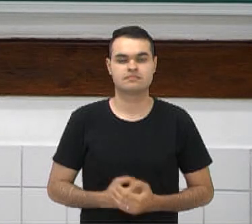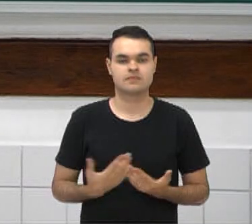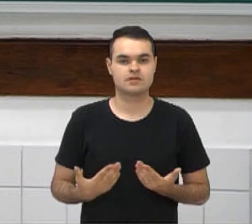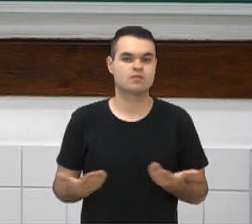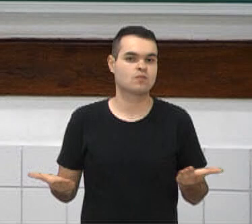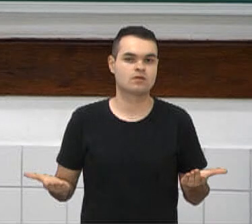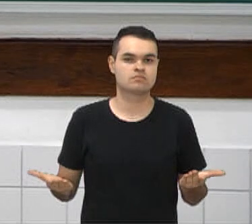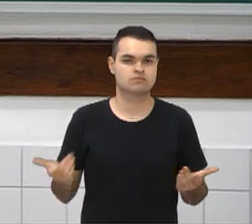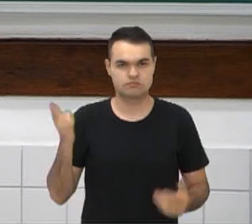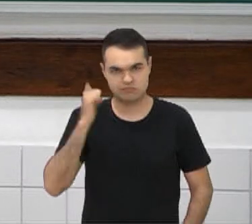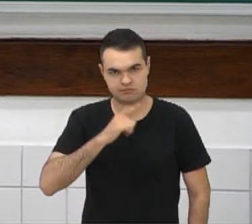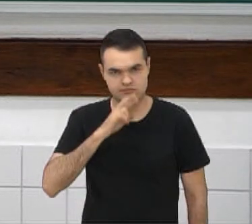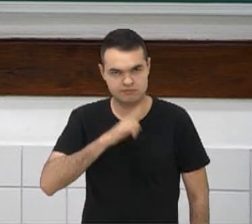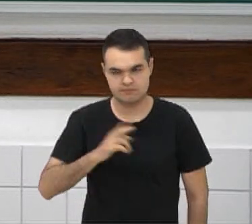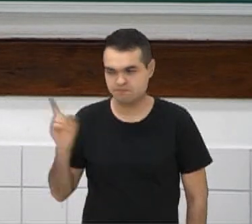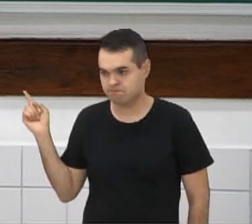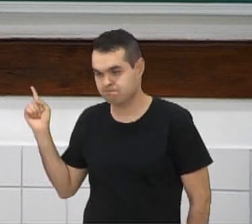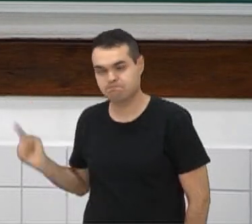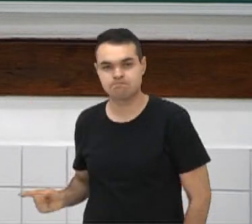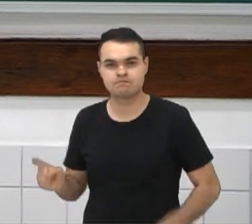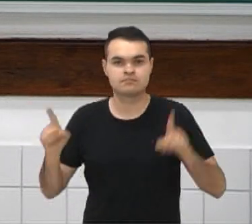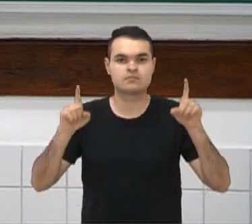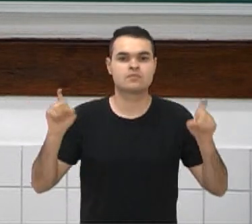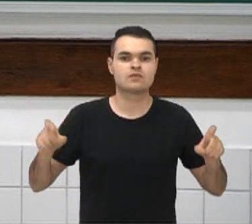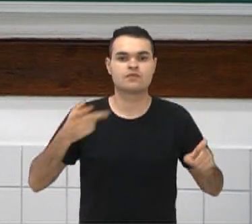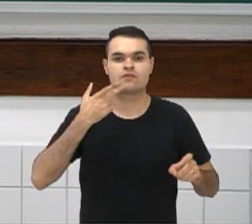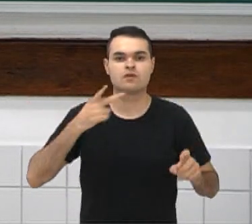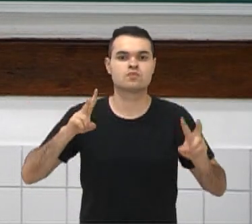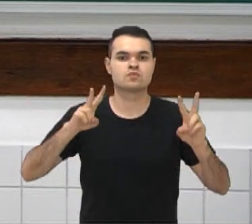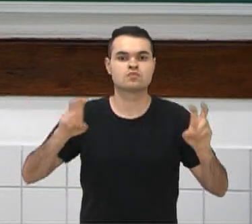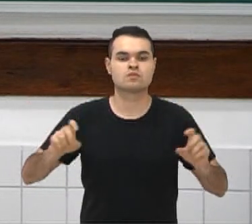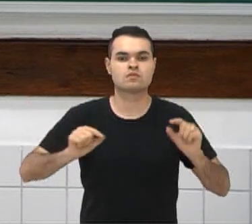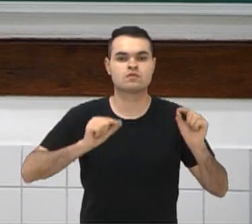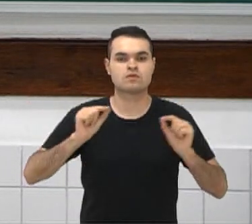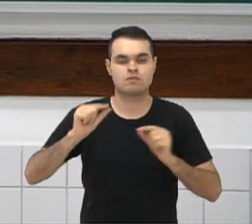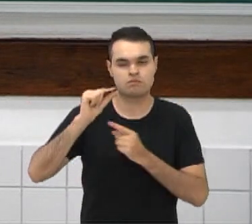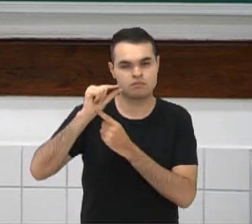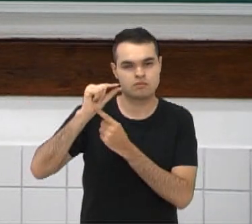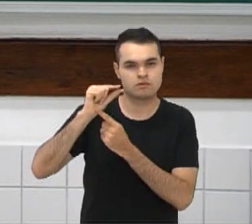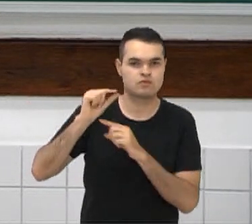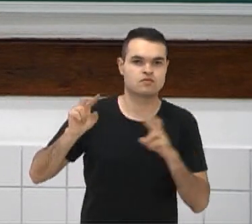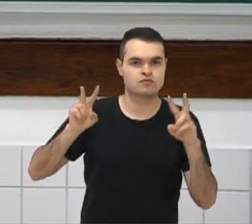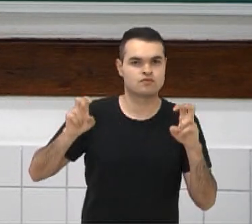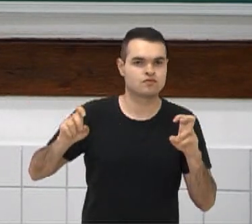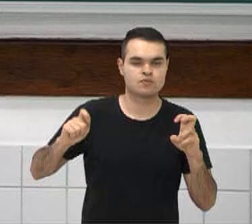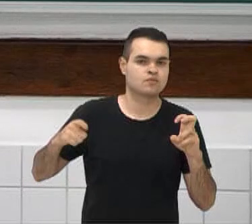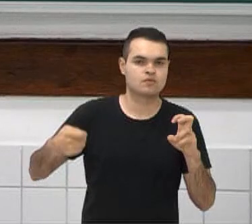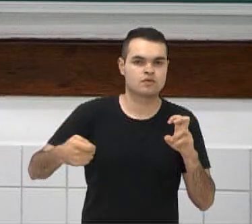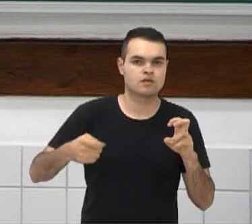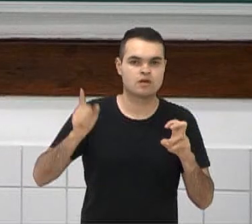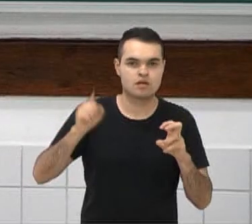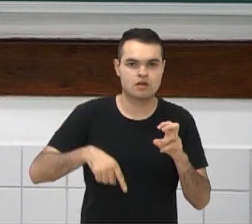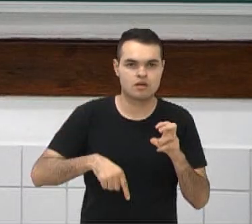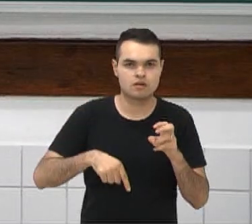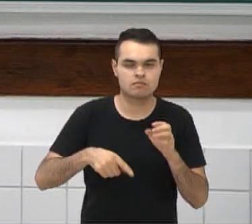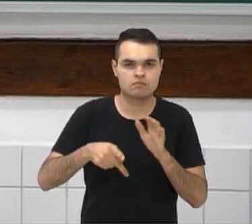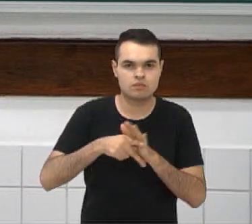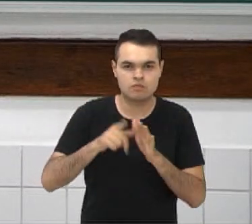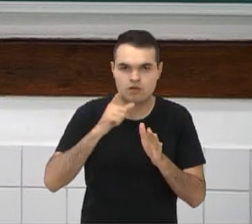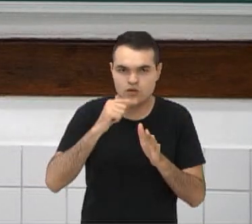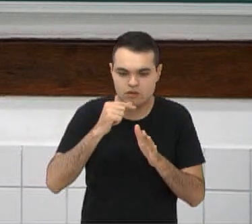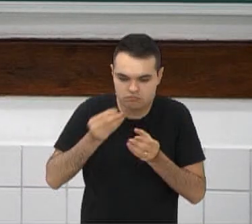E então, galerinha, conseguiram responder ao nosso quiz, que falava um pouquinho sobre um líquido que vai nutrir